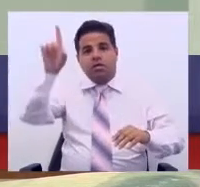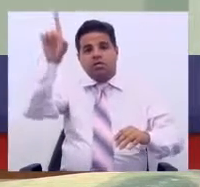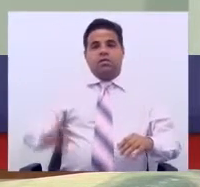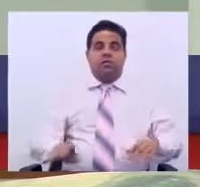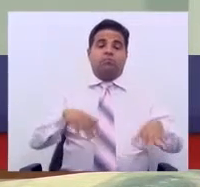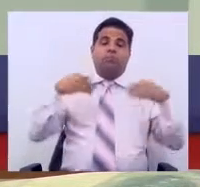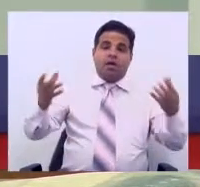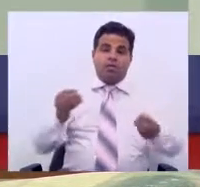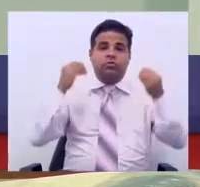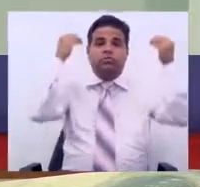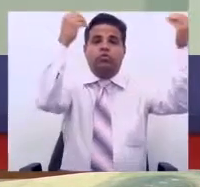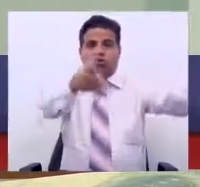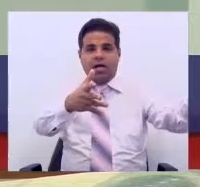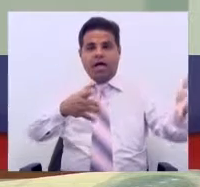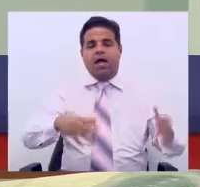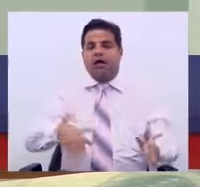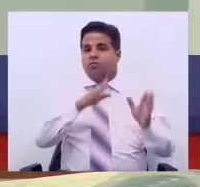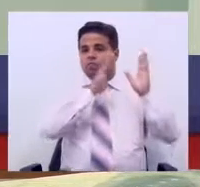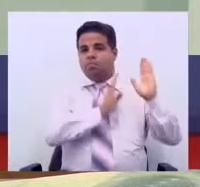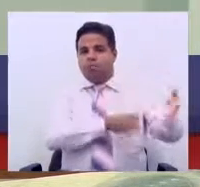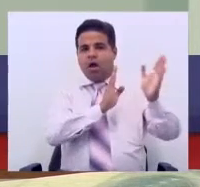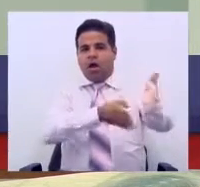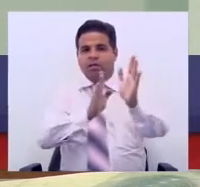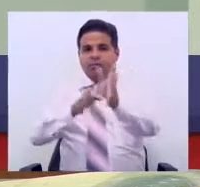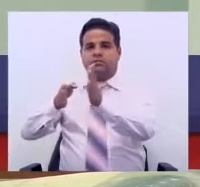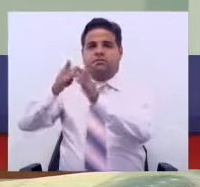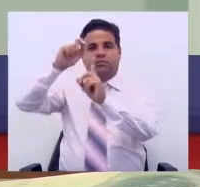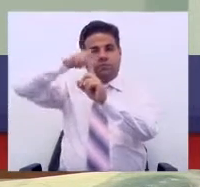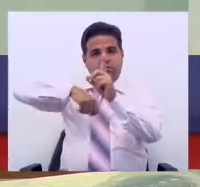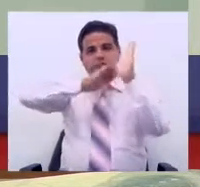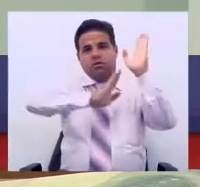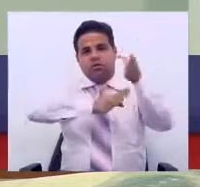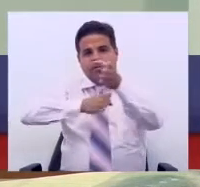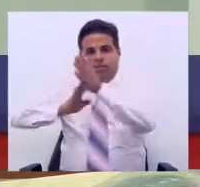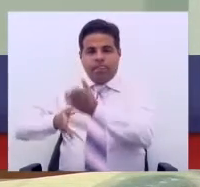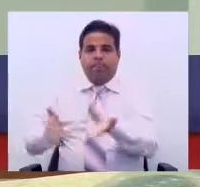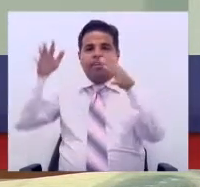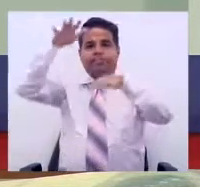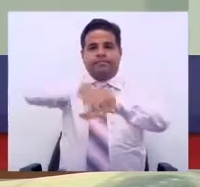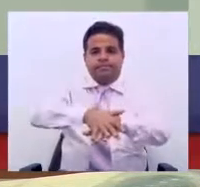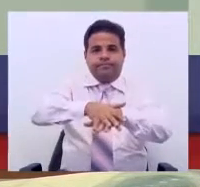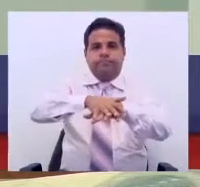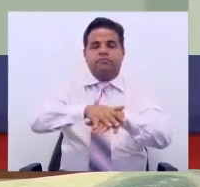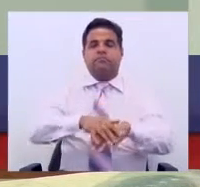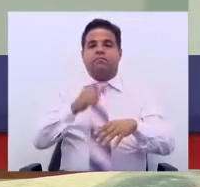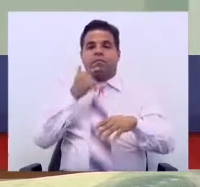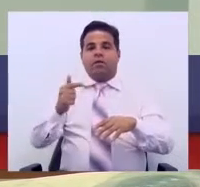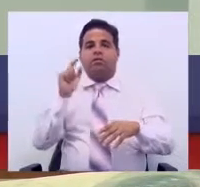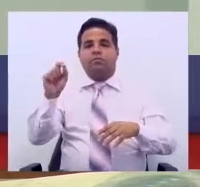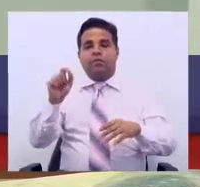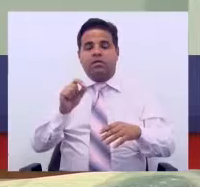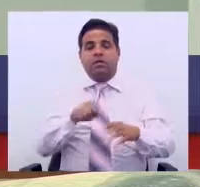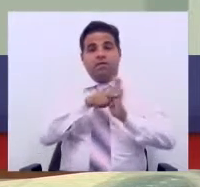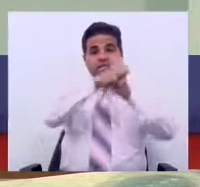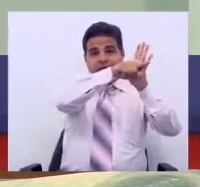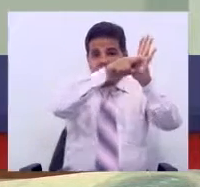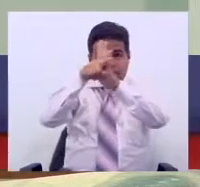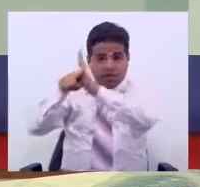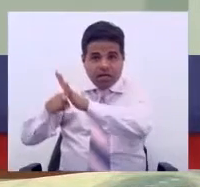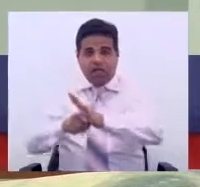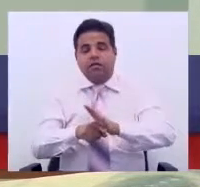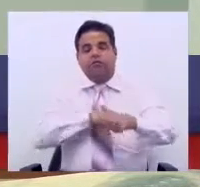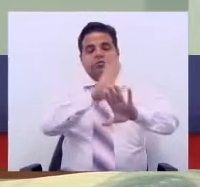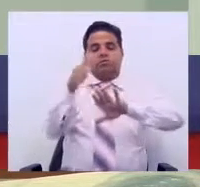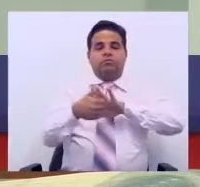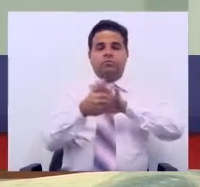Porém, foi jogado para frente, foi parcelado com uma inclusão de um termo lá dizendo que verificando a